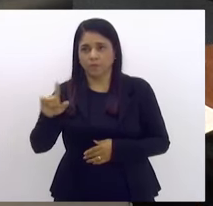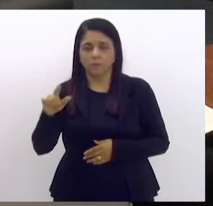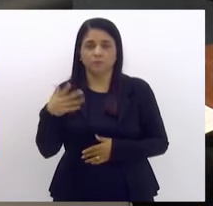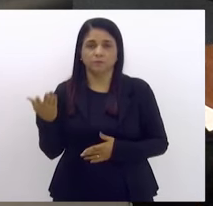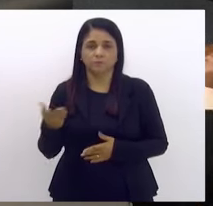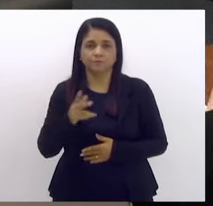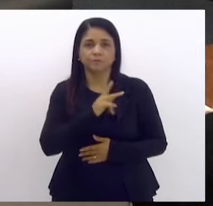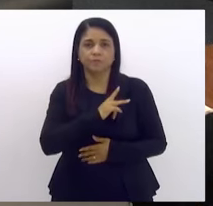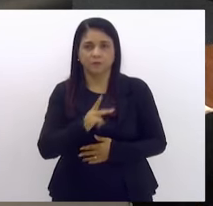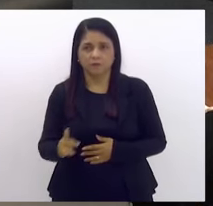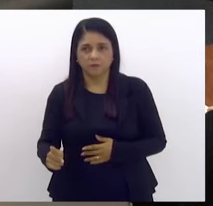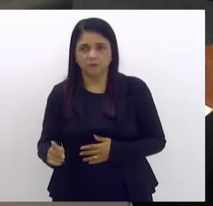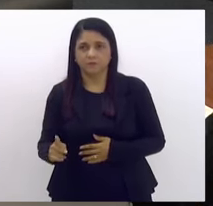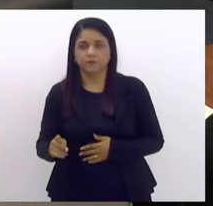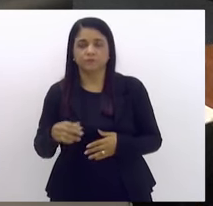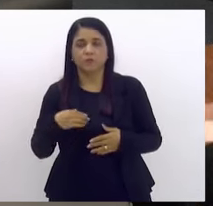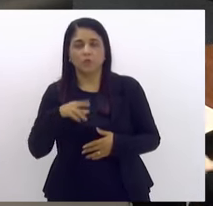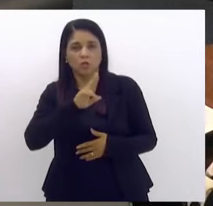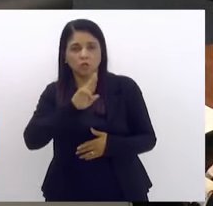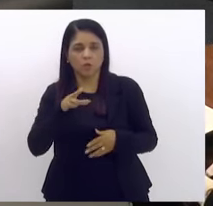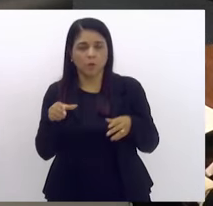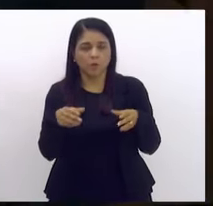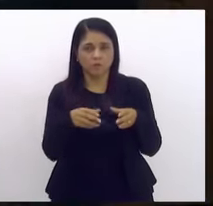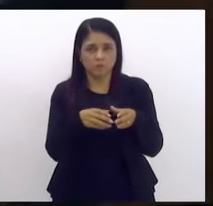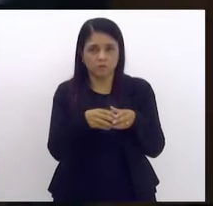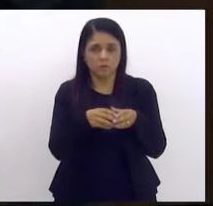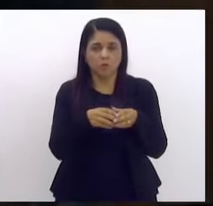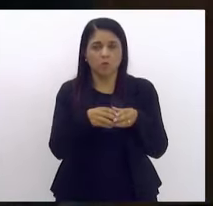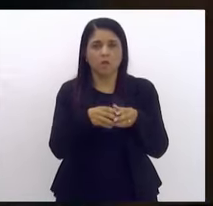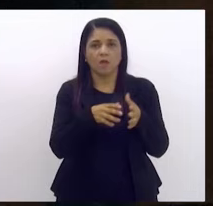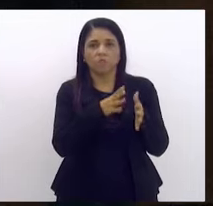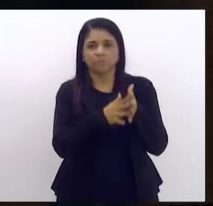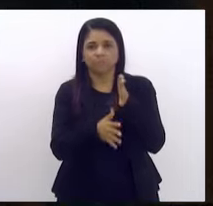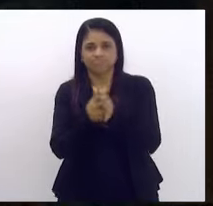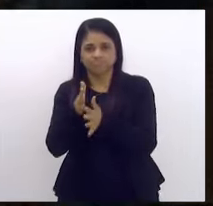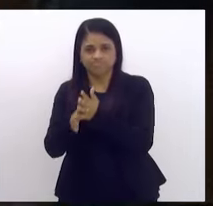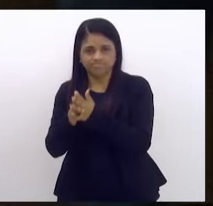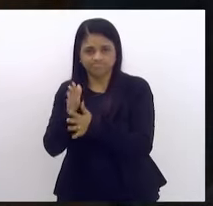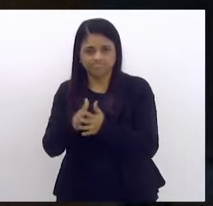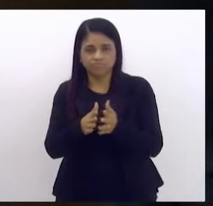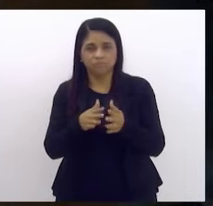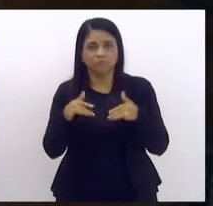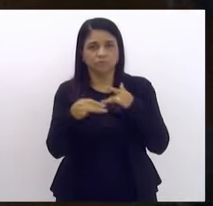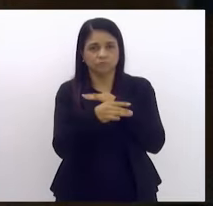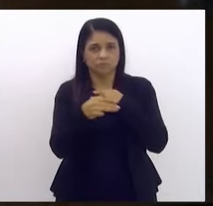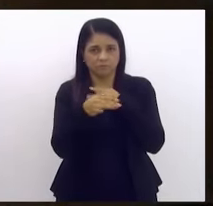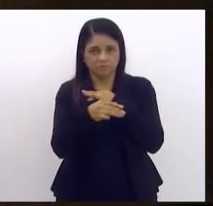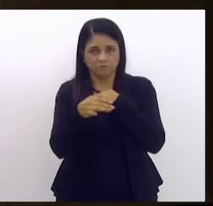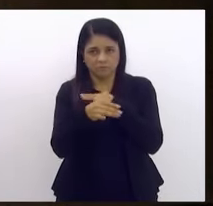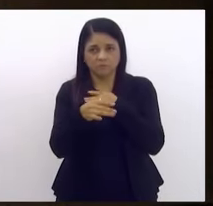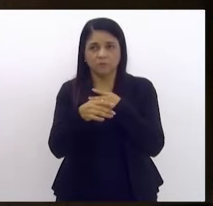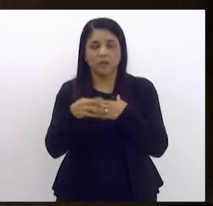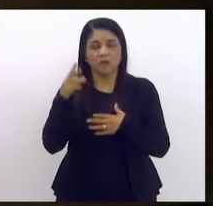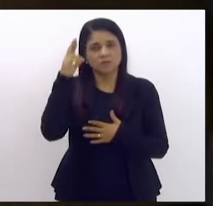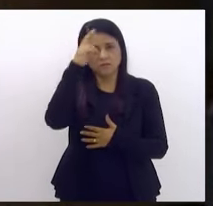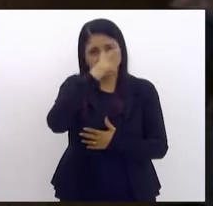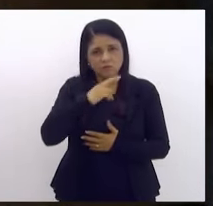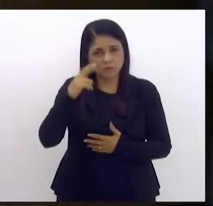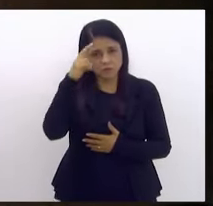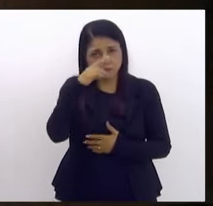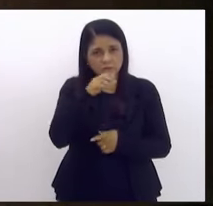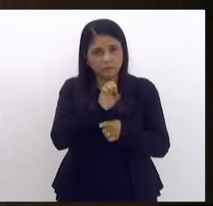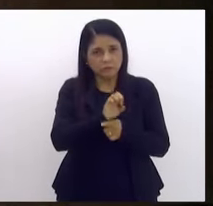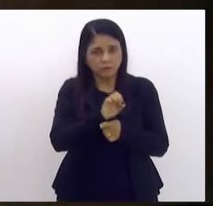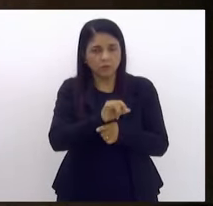Presidente, em nome da Comissão de Combate à Desordem Urbana, nós temos fiscalizado o Estado todo do Rio de